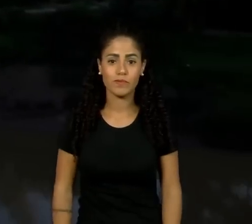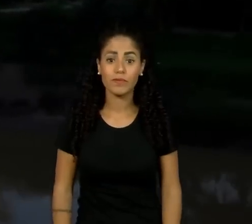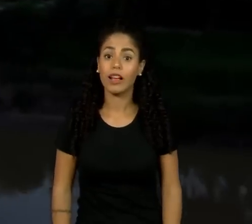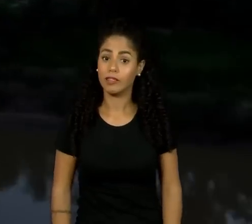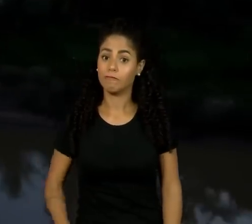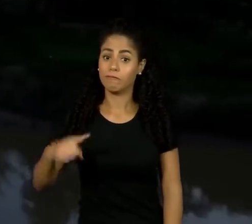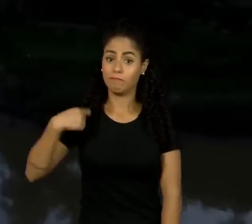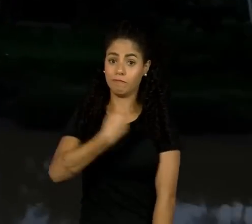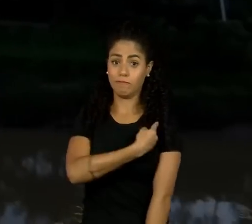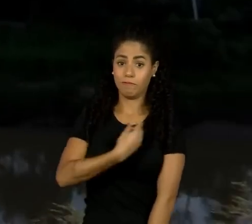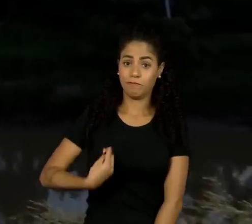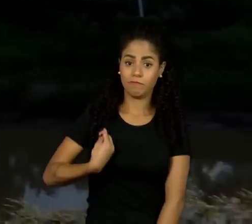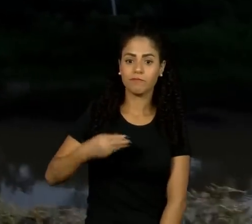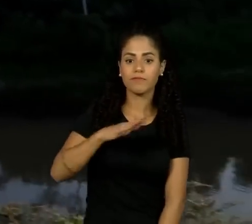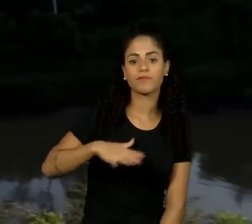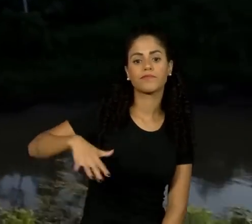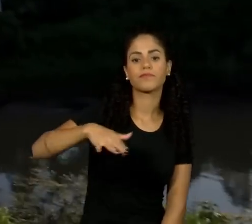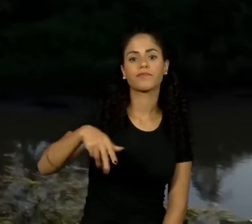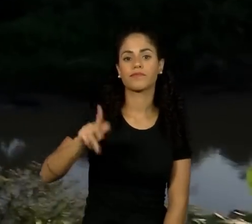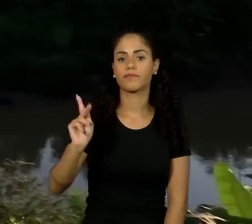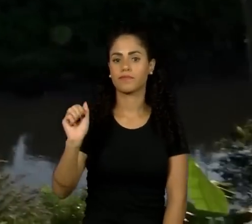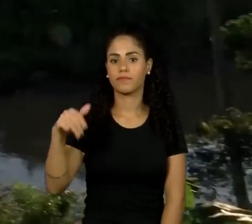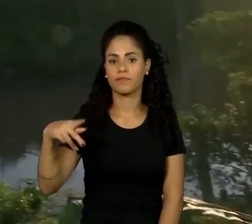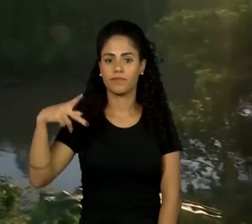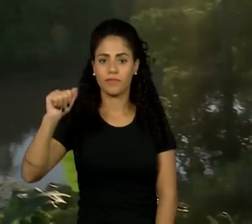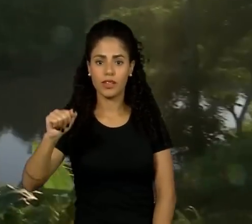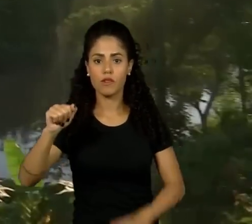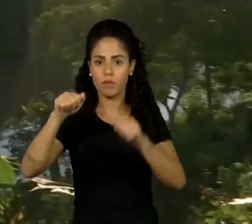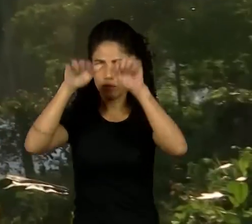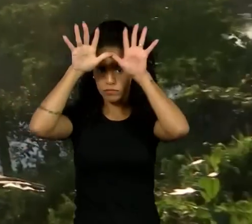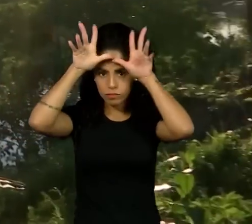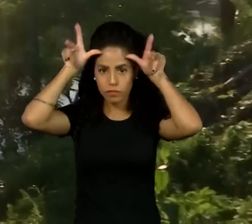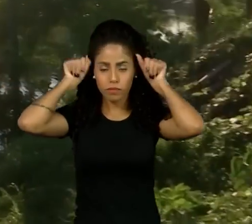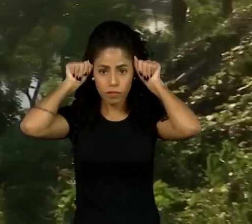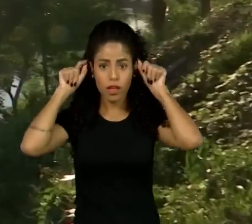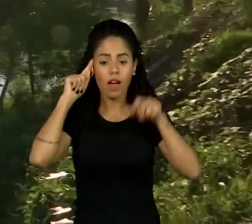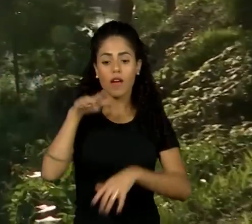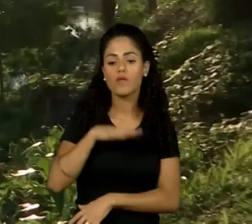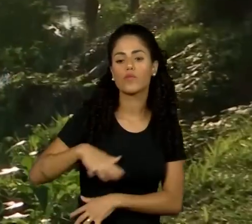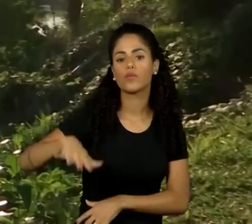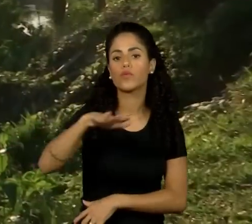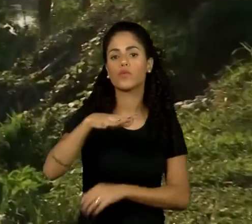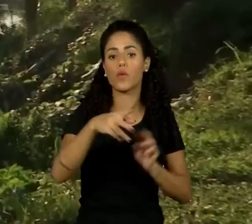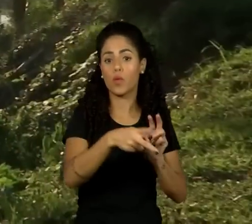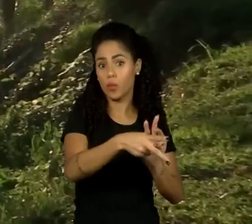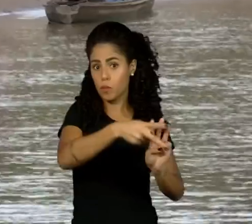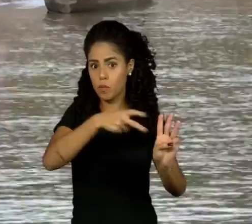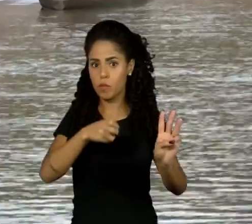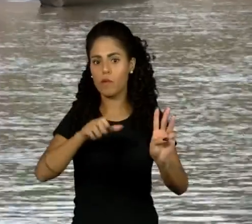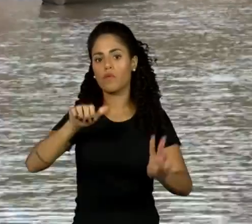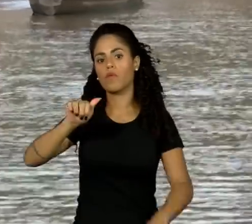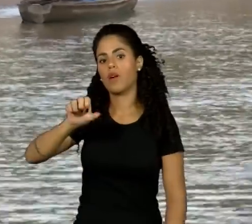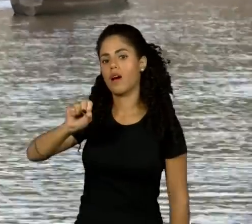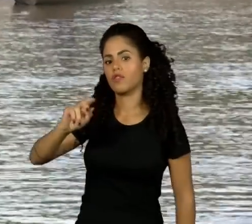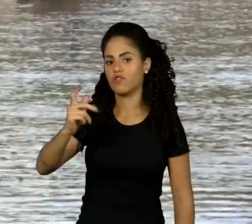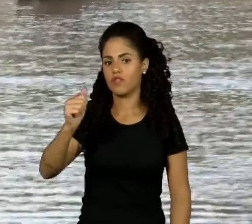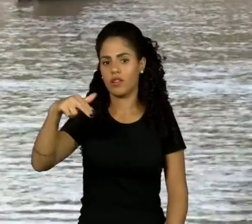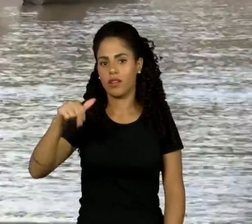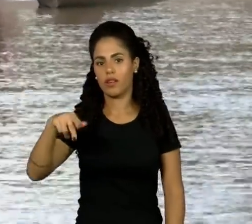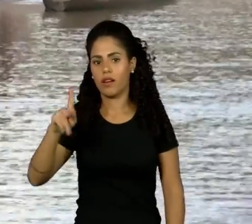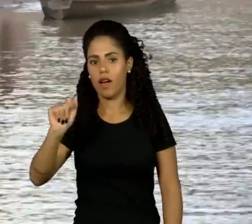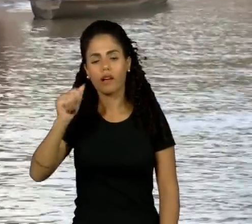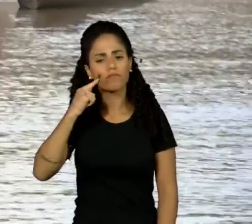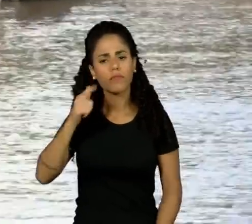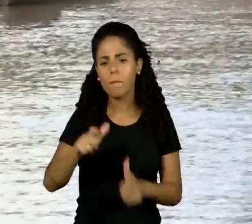Estamos na terra indígena Campa do Rio Amônia, no Acre, lar de uma parte do povo Axaninca no Brasil. A maioria das pessoas